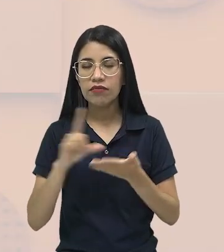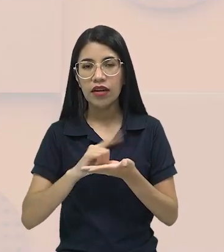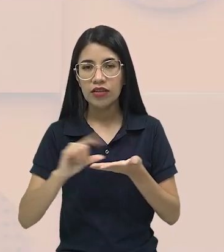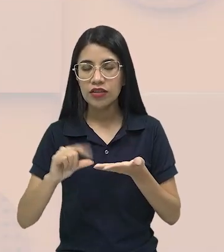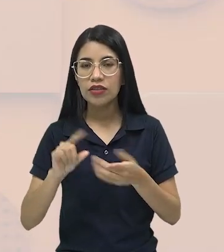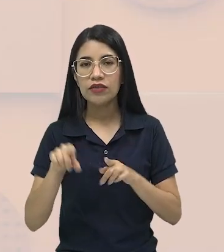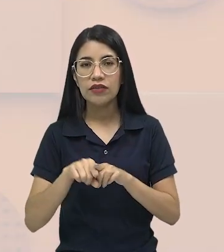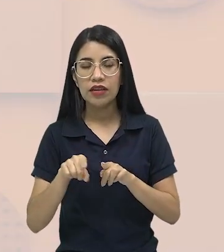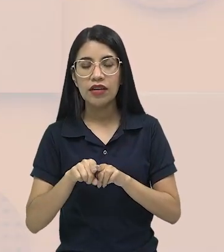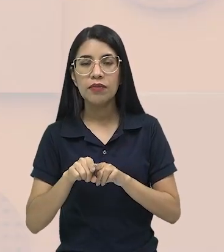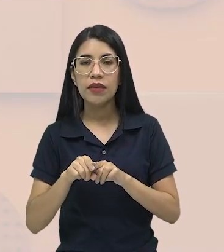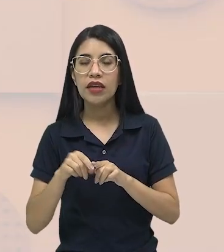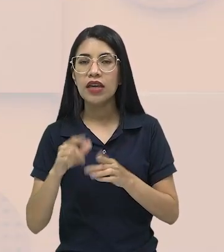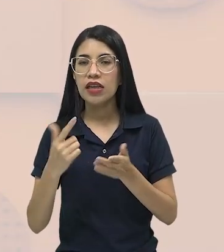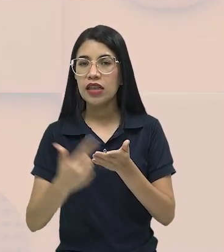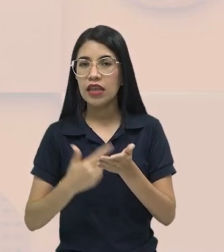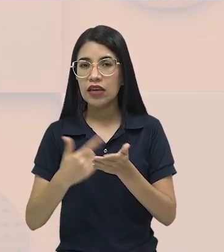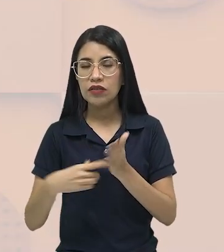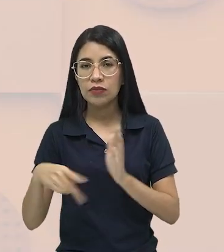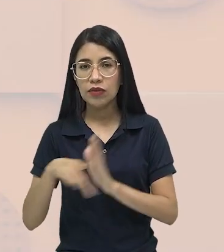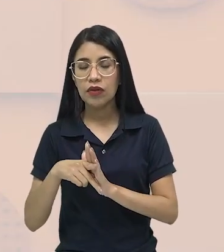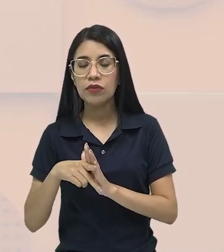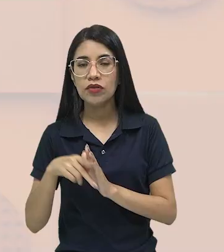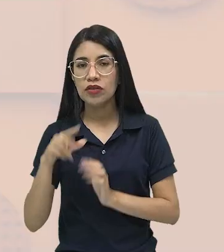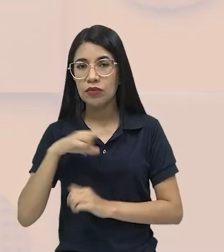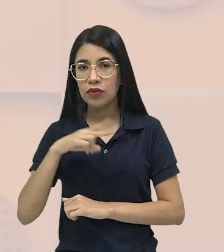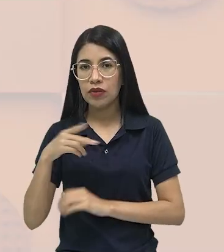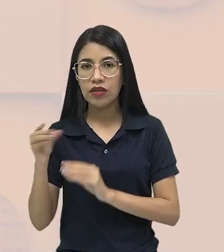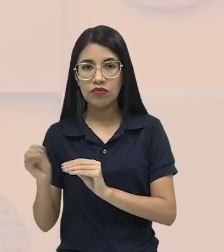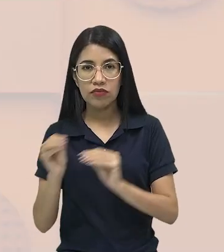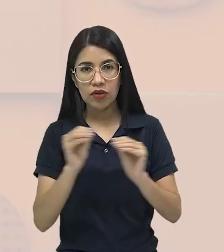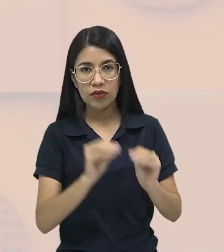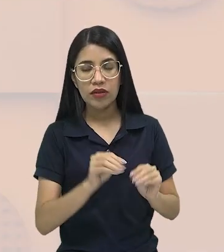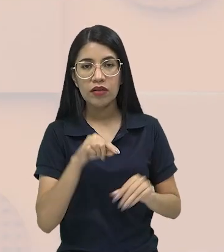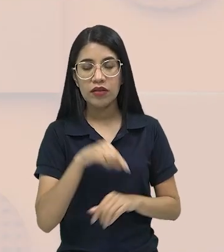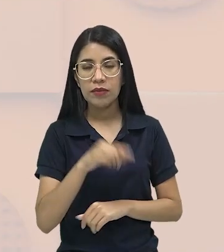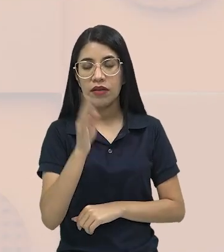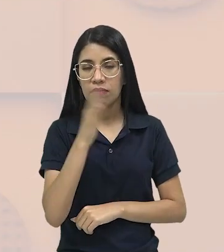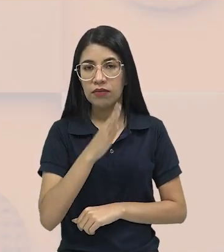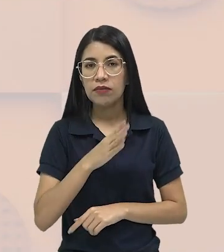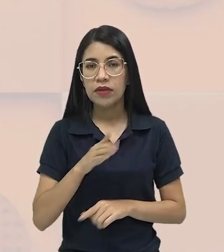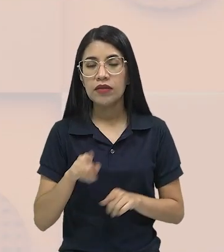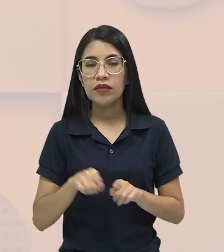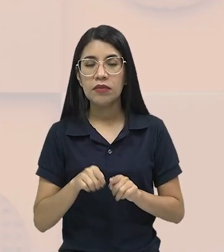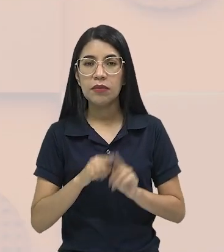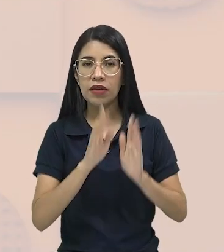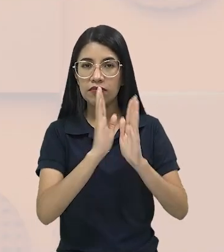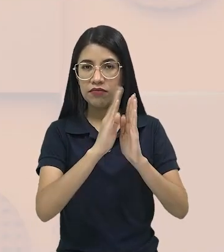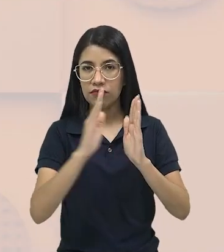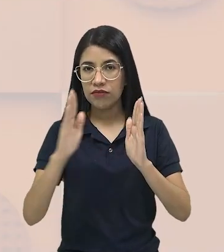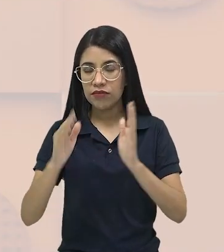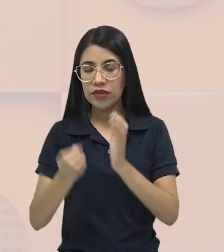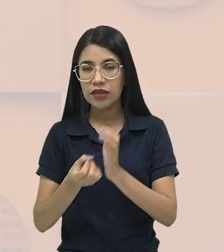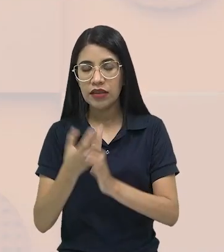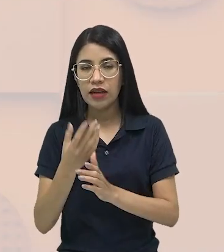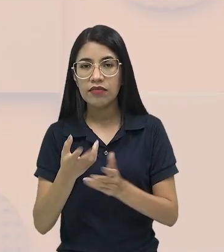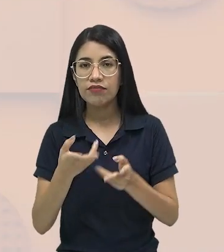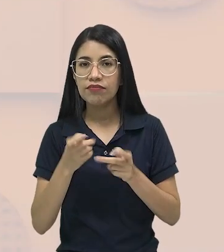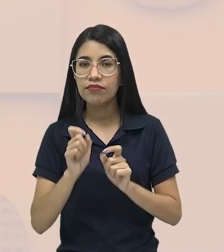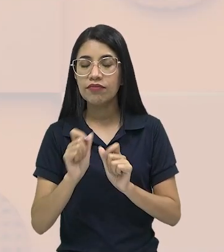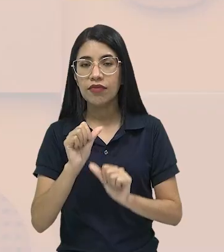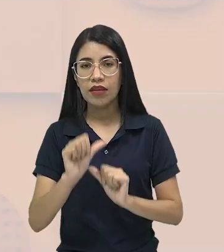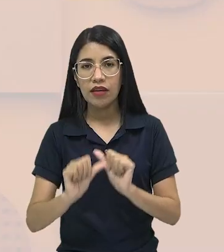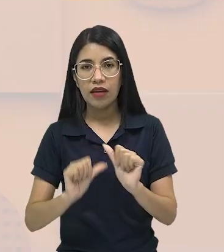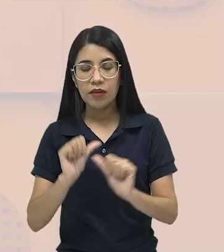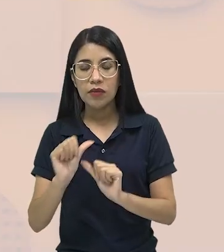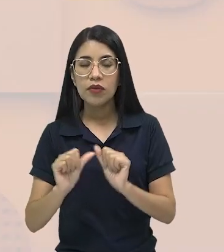do acervo de Portugal para cá, na construção da biblioteca, vamos já falar sobre isso, né? Então, percebam que essas